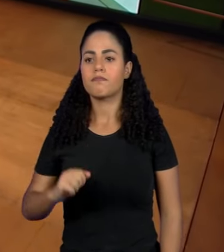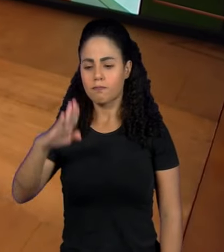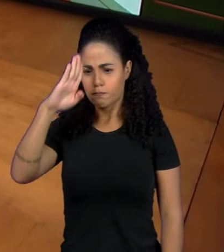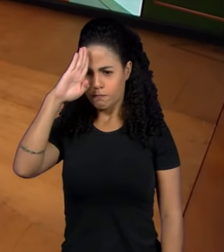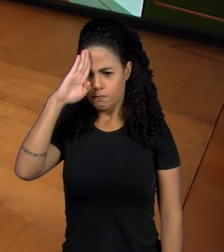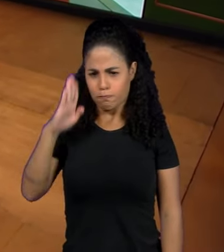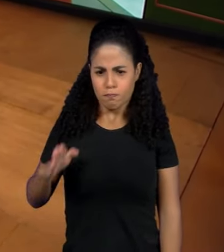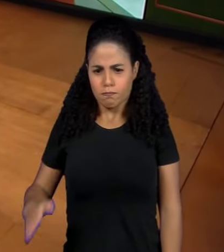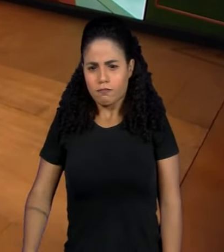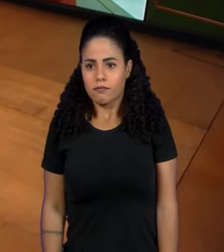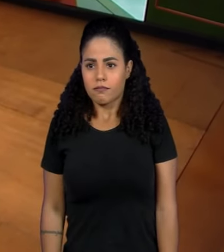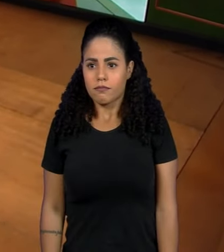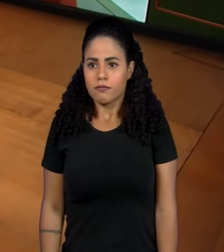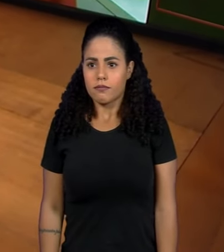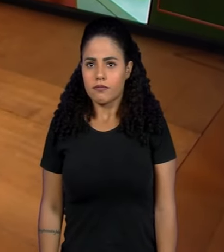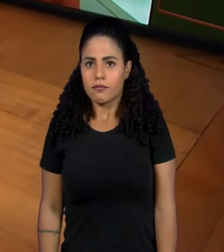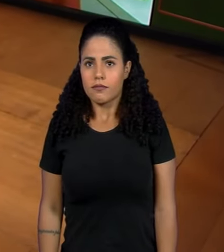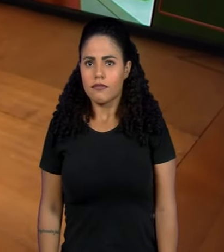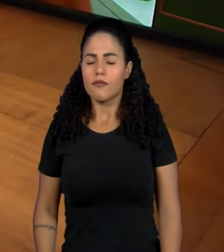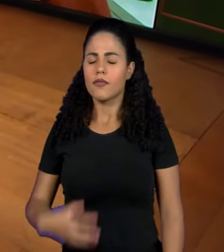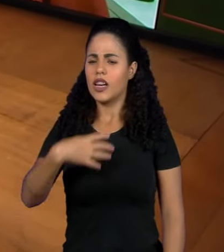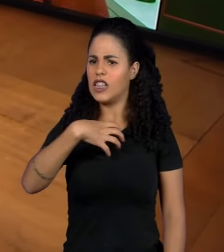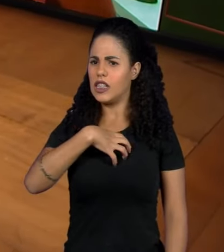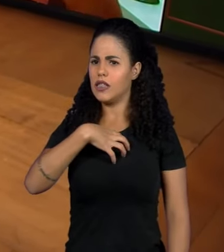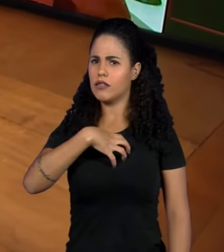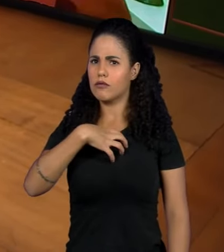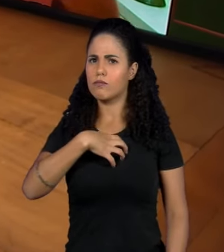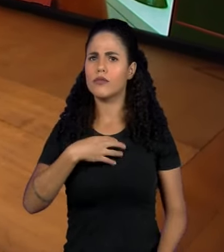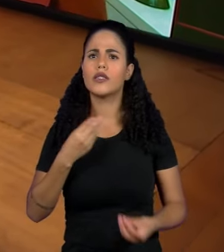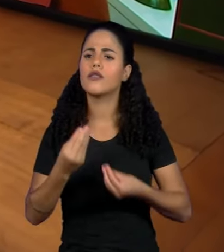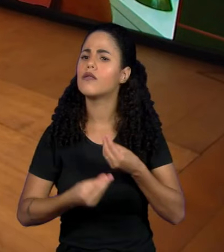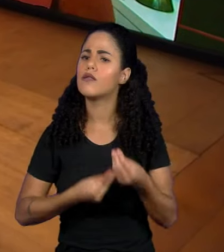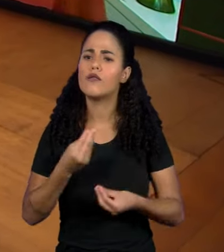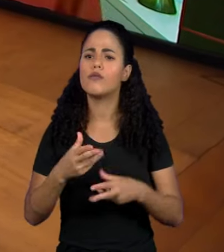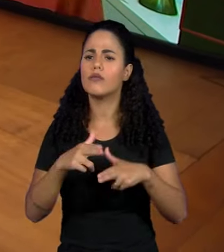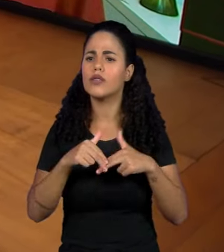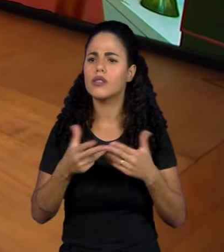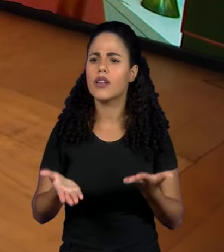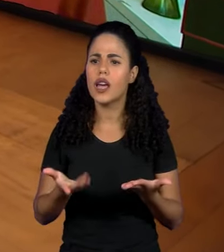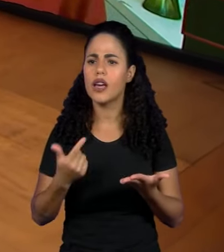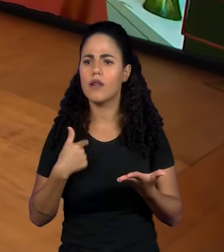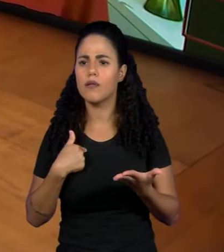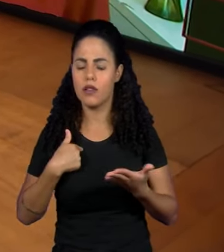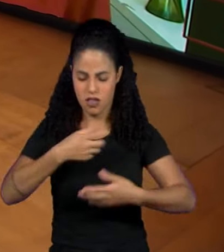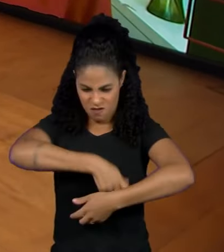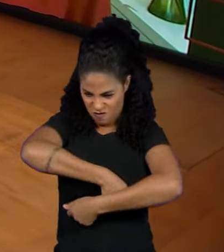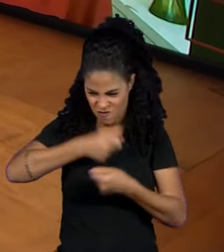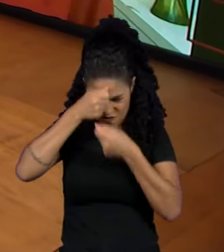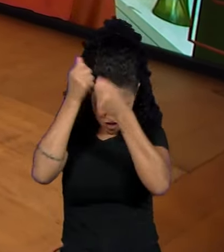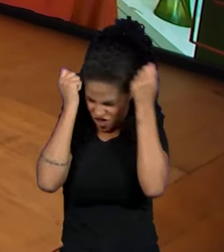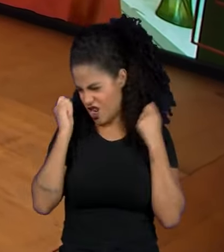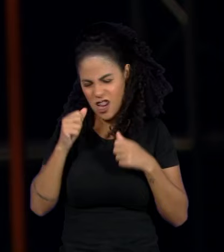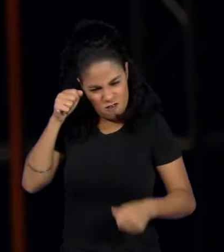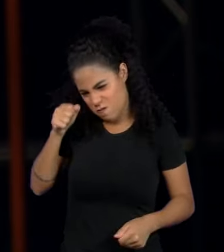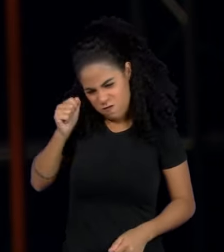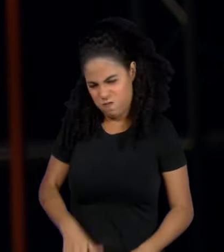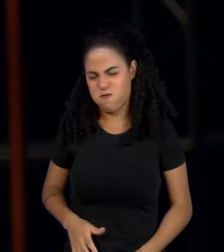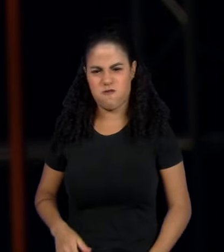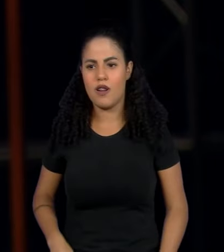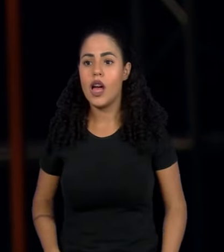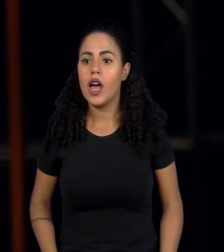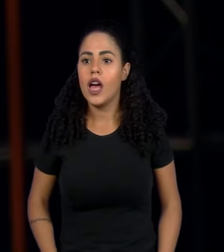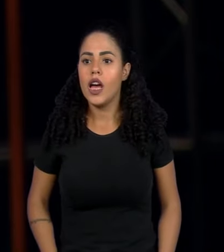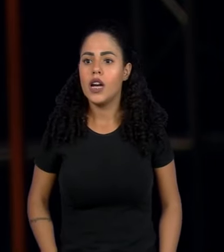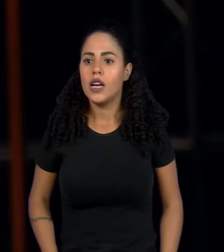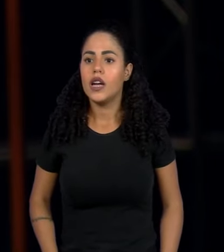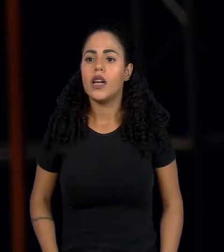com você, disse ele para mim. E eu disse: não seja por isso. Aí tirei a roupa toda, fiquei nu no corredor e parti para cima